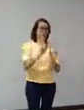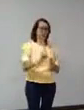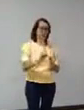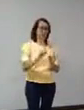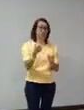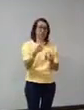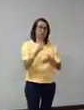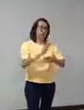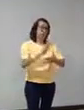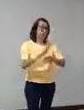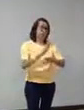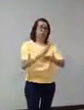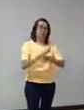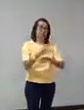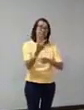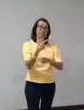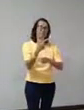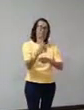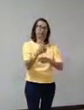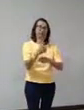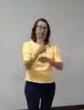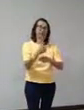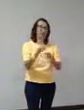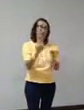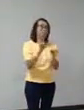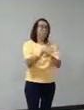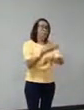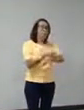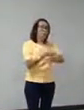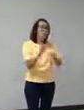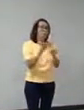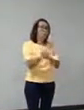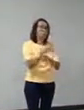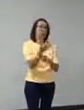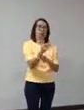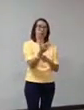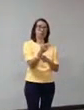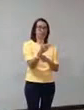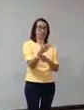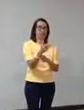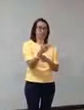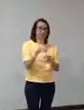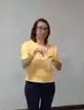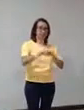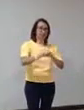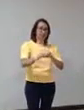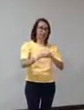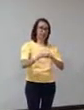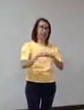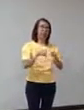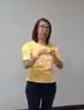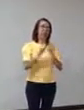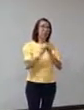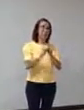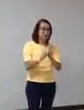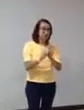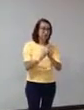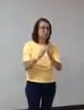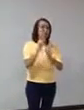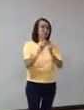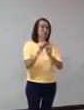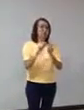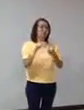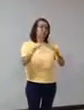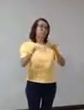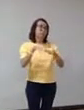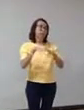não tem instrução, não tem preparo. E, no caso do autismo, como é um grau